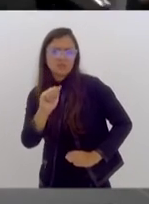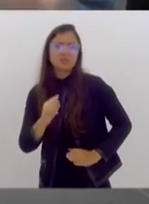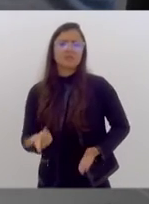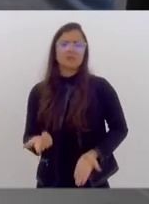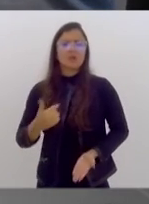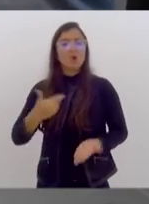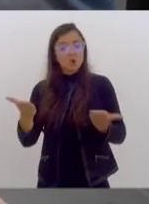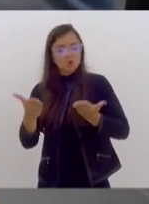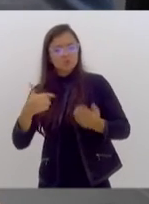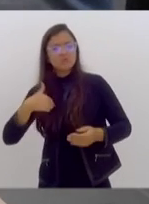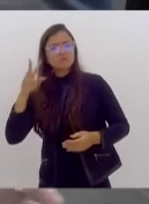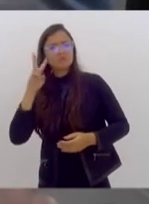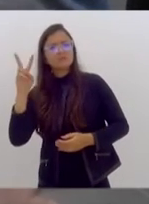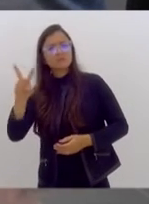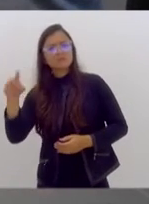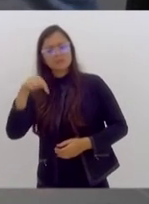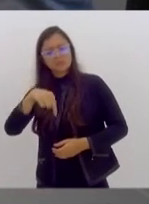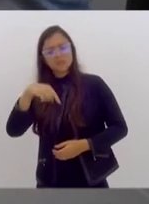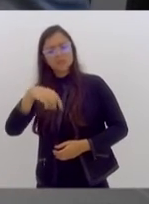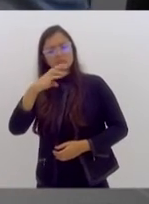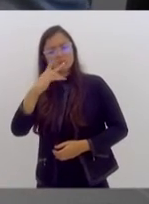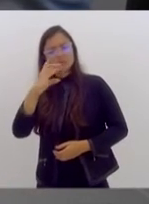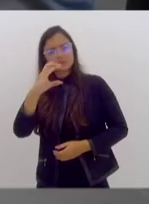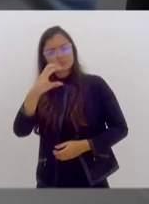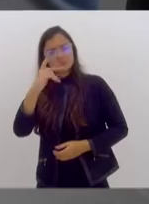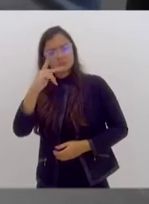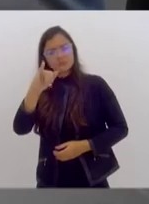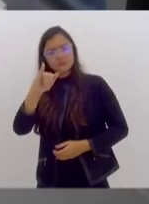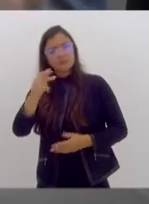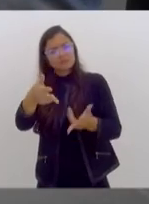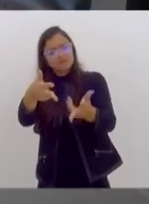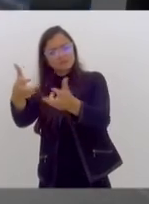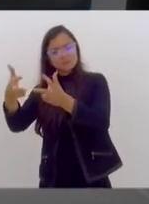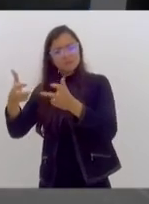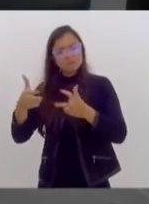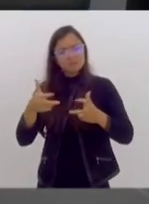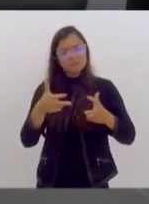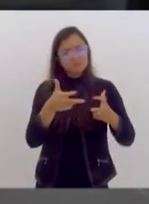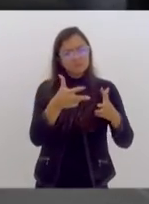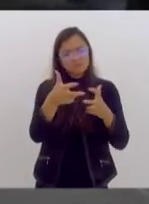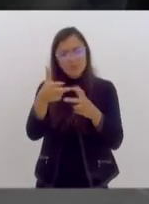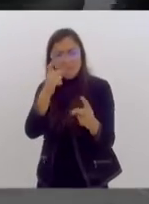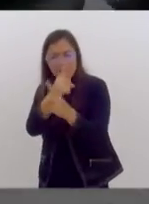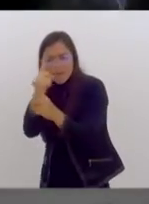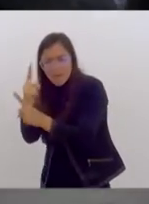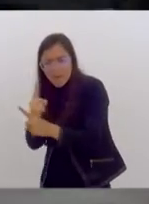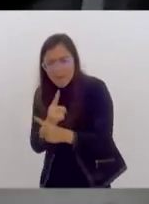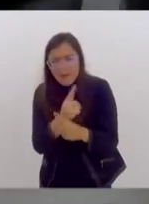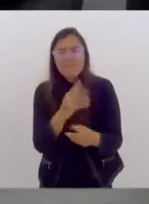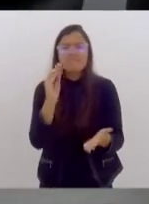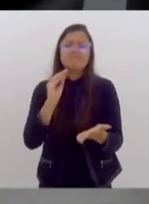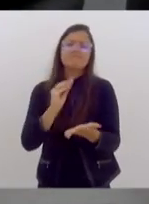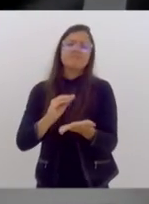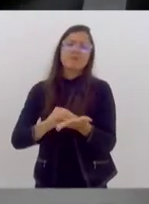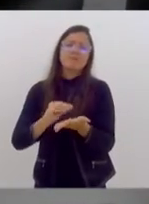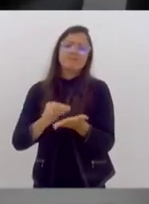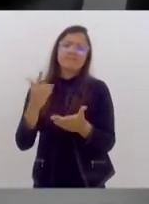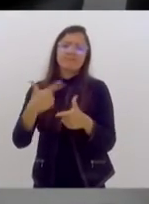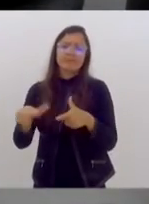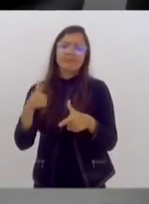detectar diversos problemas né a falta de segurança pública também